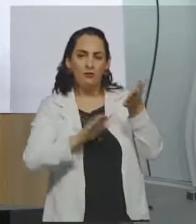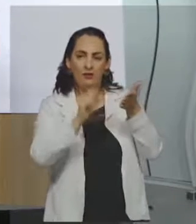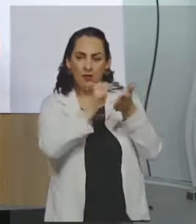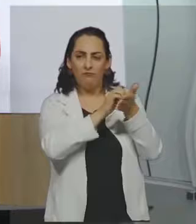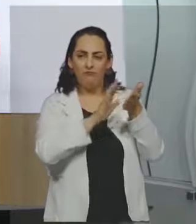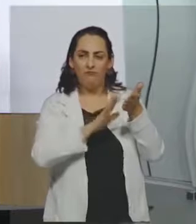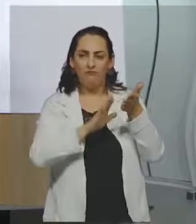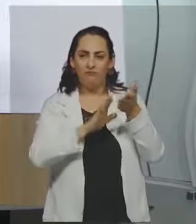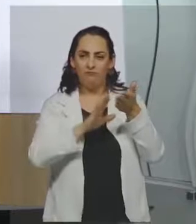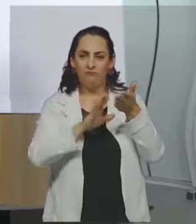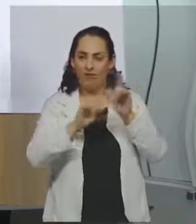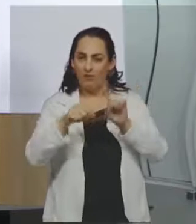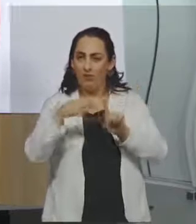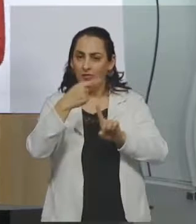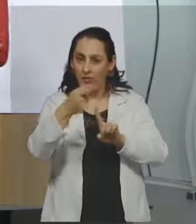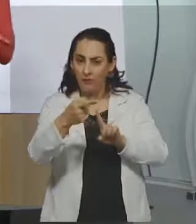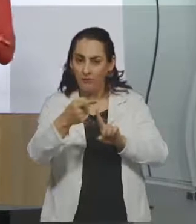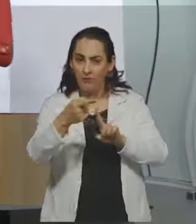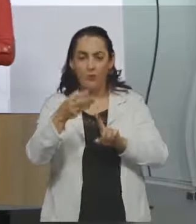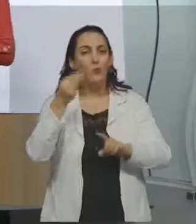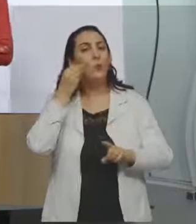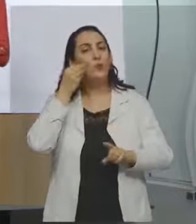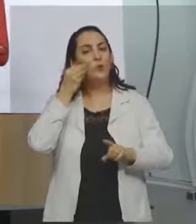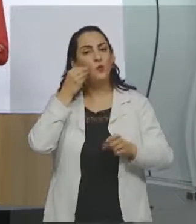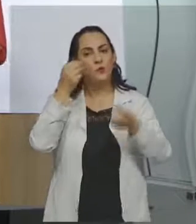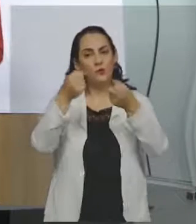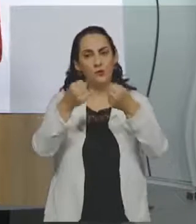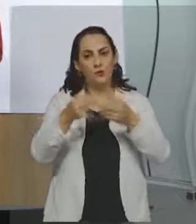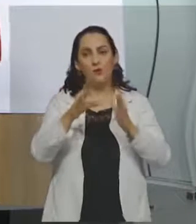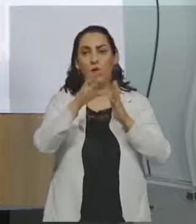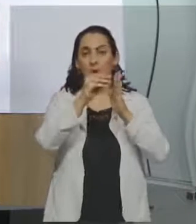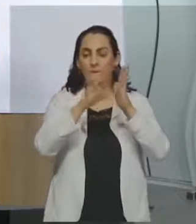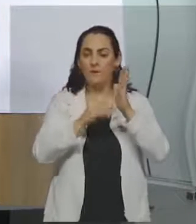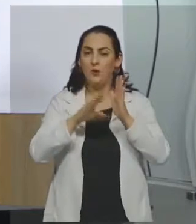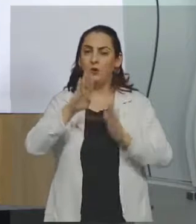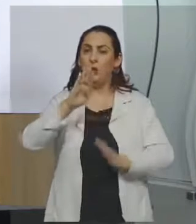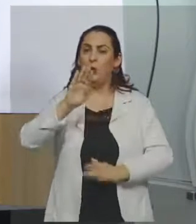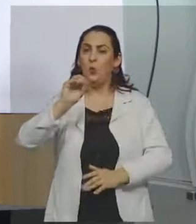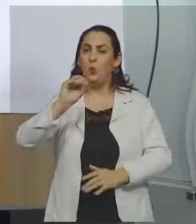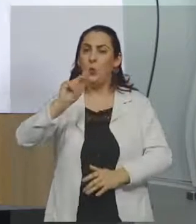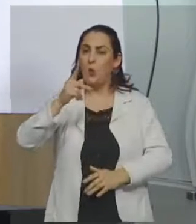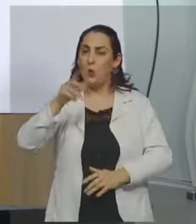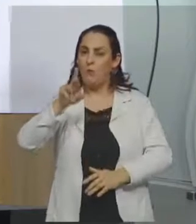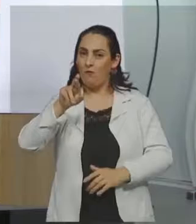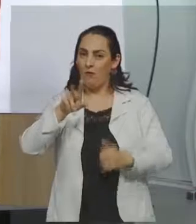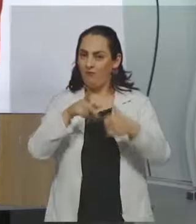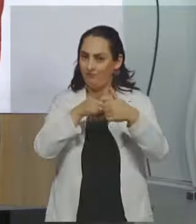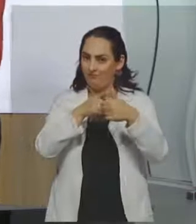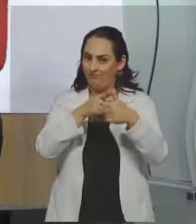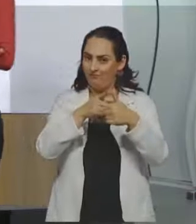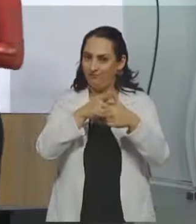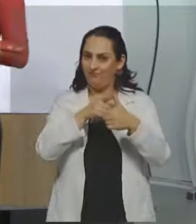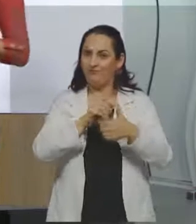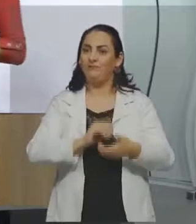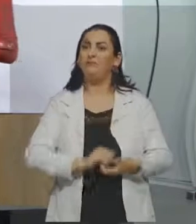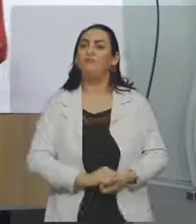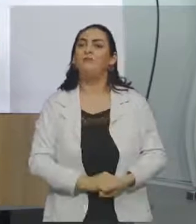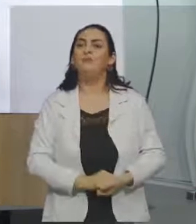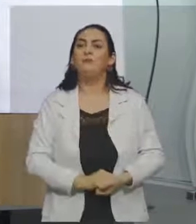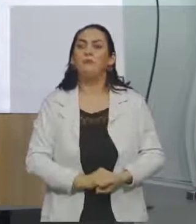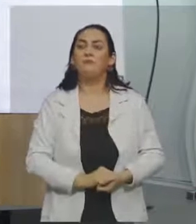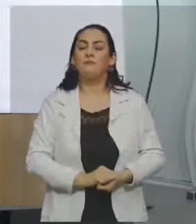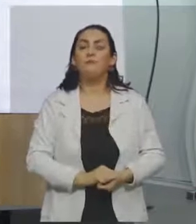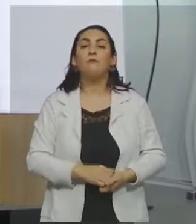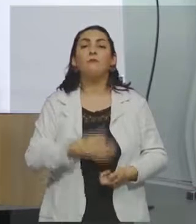volto para fazer ela com vocês, ok? Se não tiver tempo, na semana de acolhimento a gente trabalha com ela. Bom, Niels Bohr